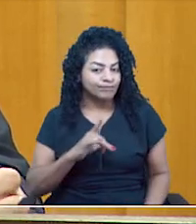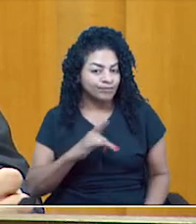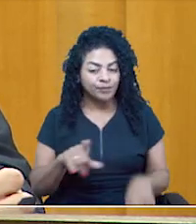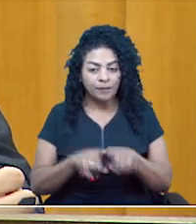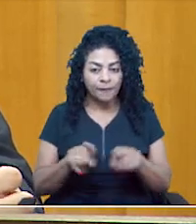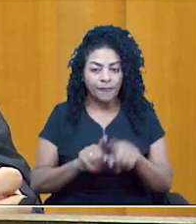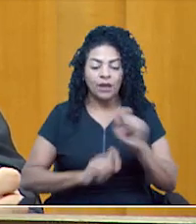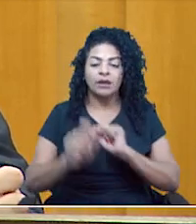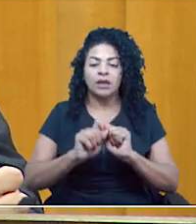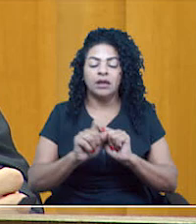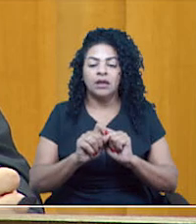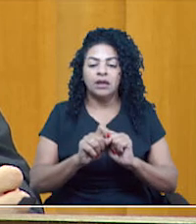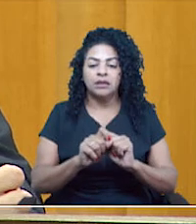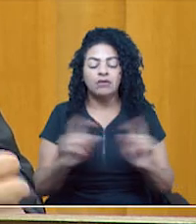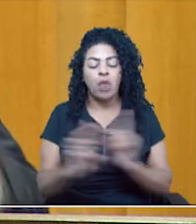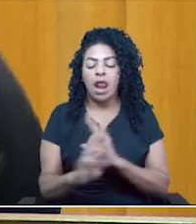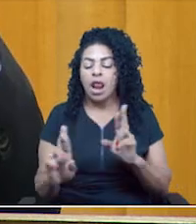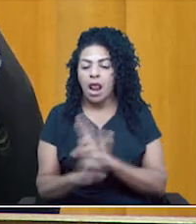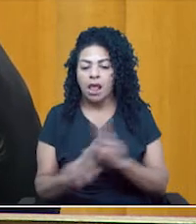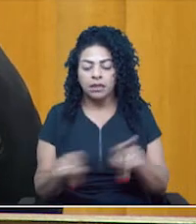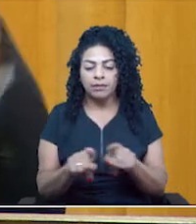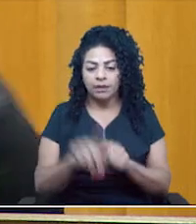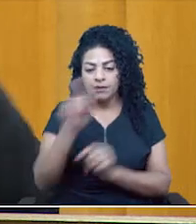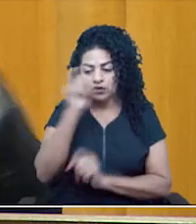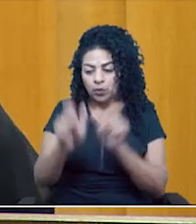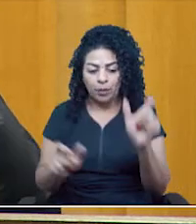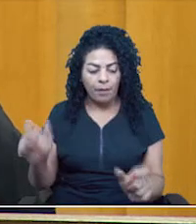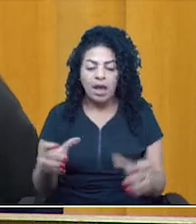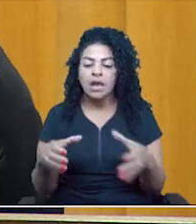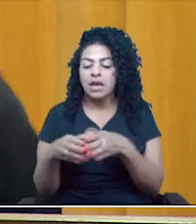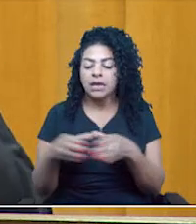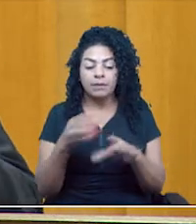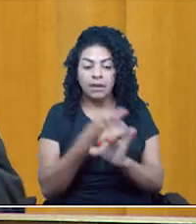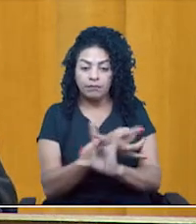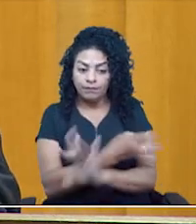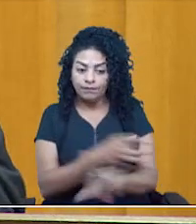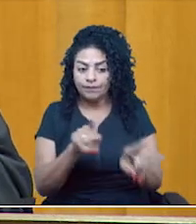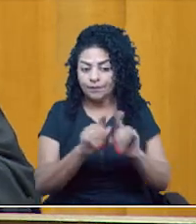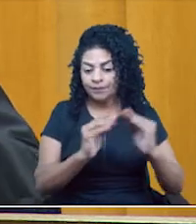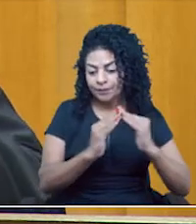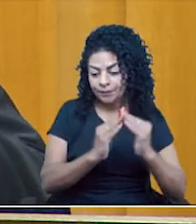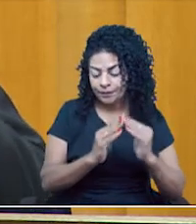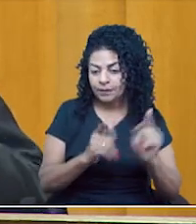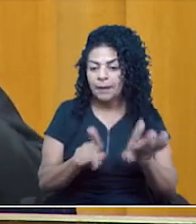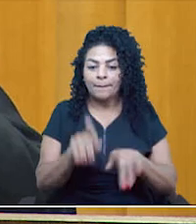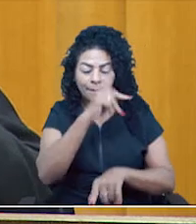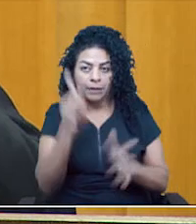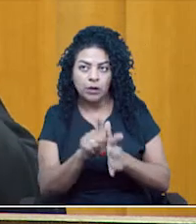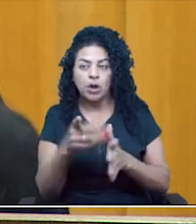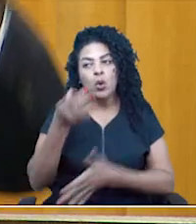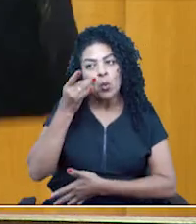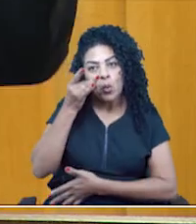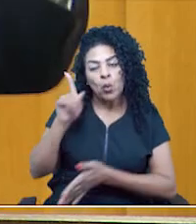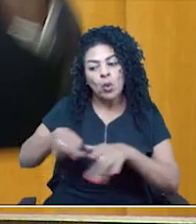interpessoais, com equipes híbridas. Lidar com equipes em relações presenciais é uma coisa. Lidar com equipes em que um está em